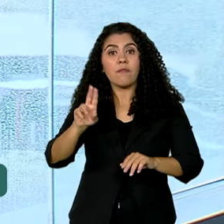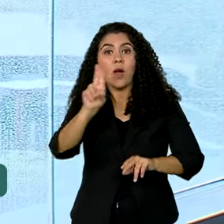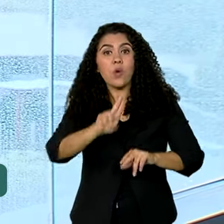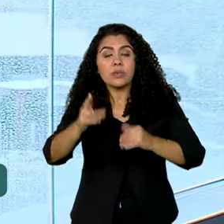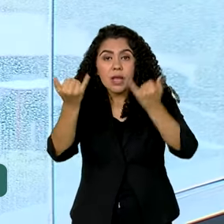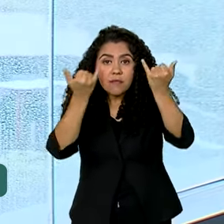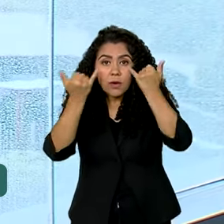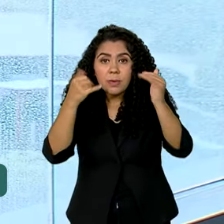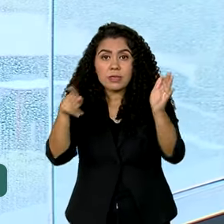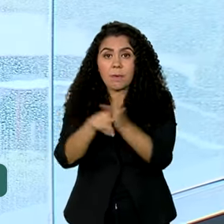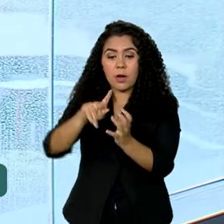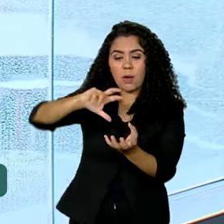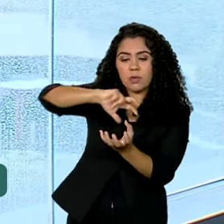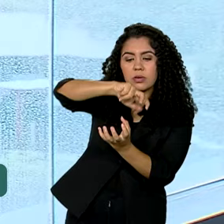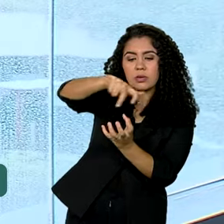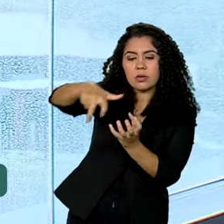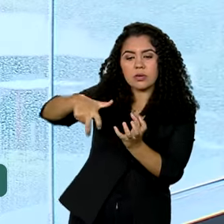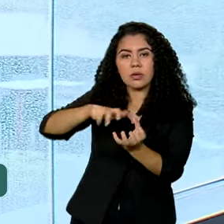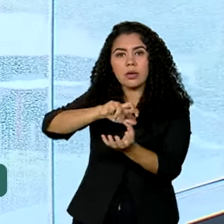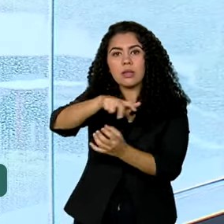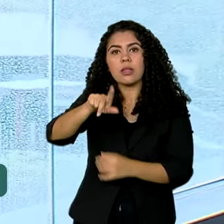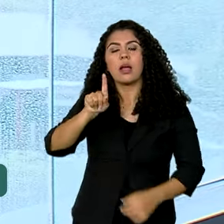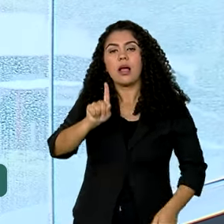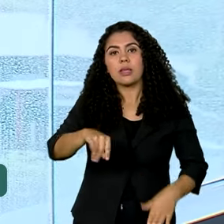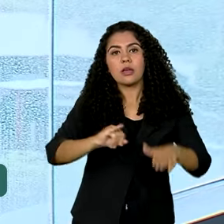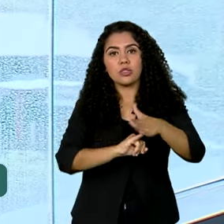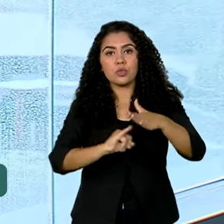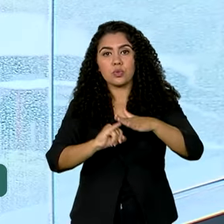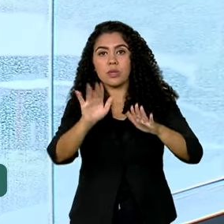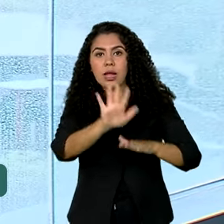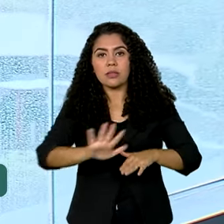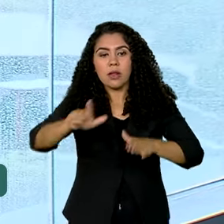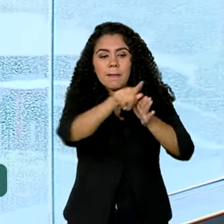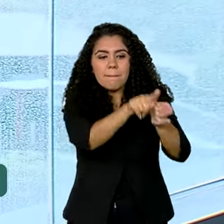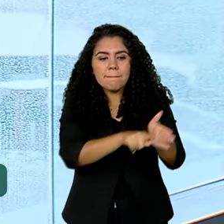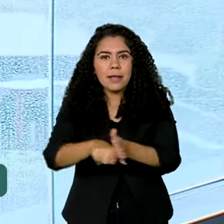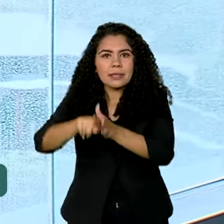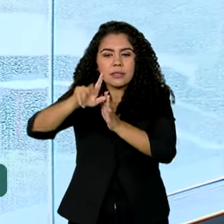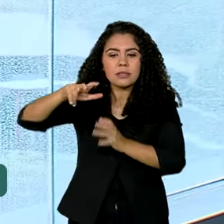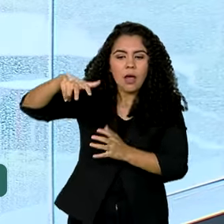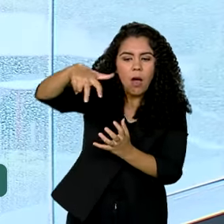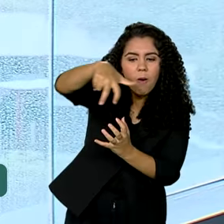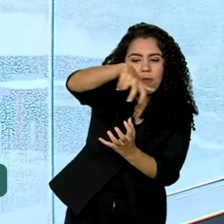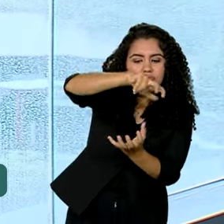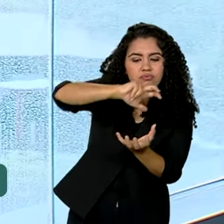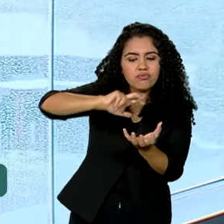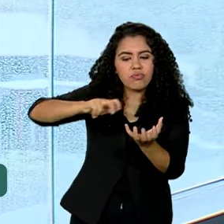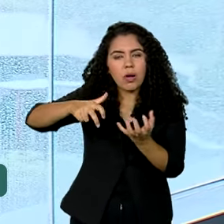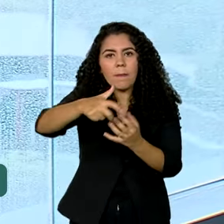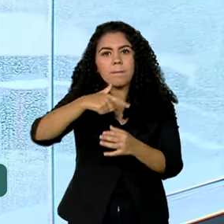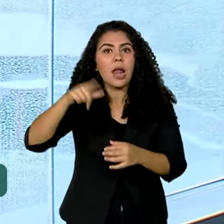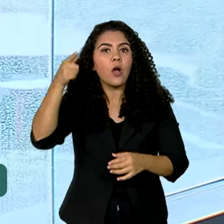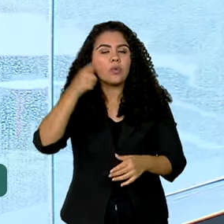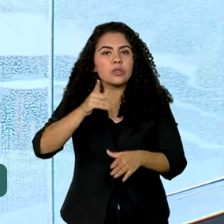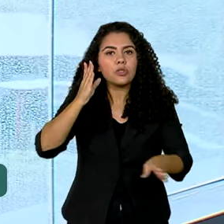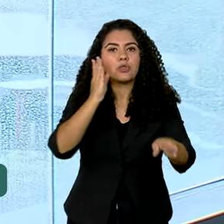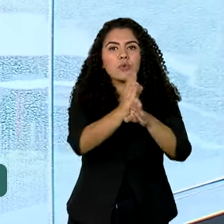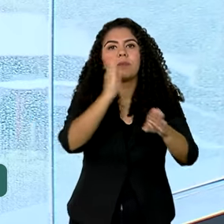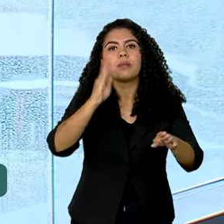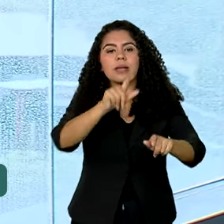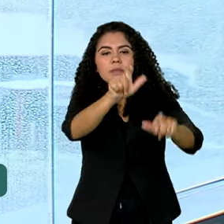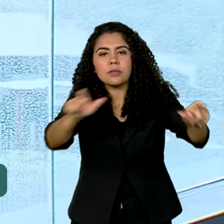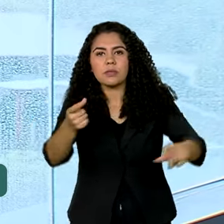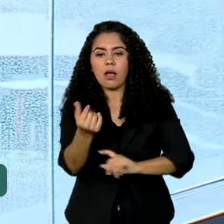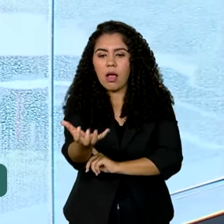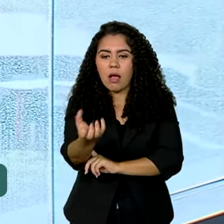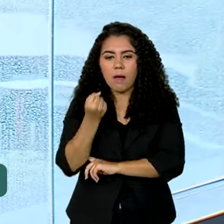do INPE, o Instituto Nacional de Pesquisas Espaciais, para ajudar a encontrar esses beneficiários. Com essas imagens fornecidas por